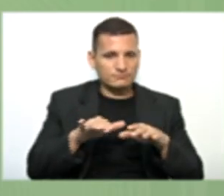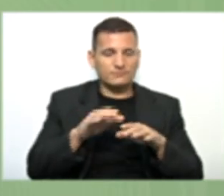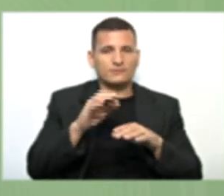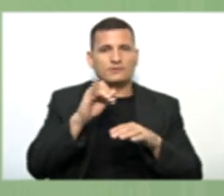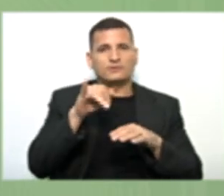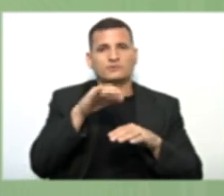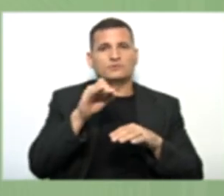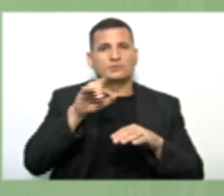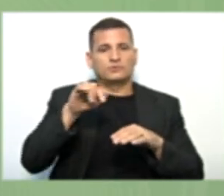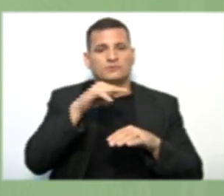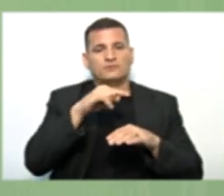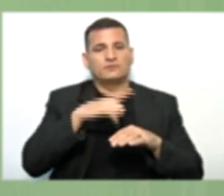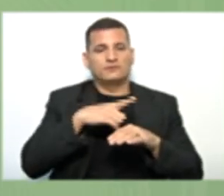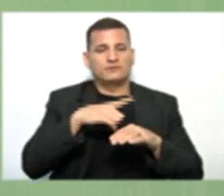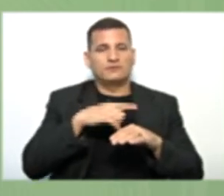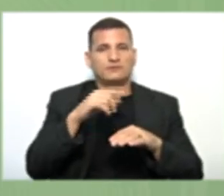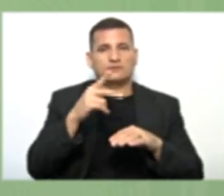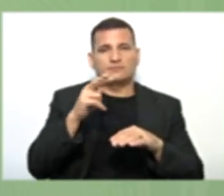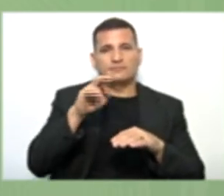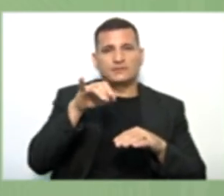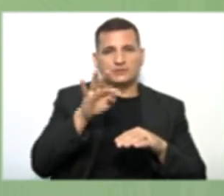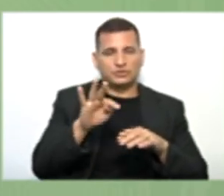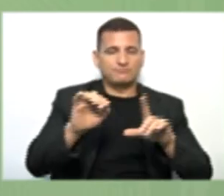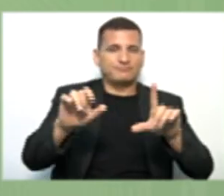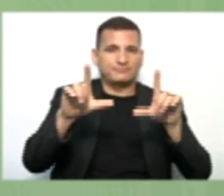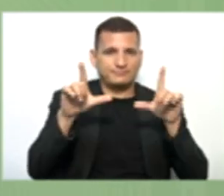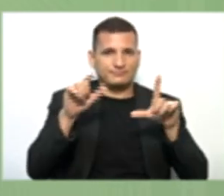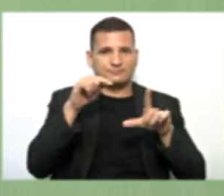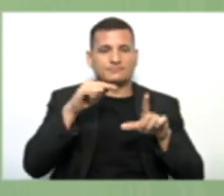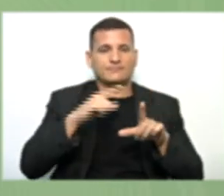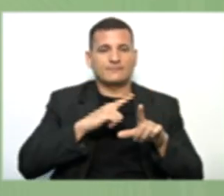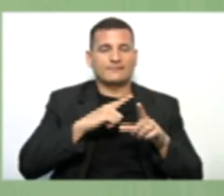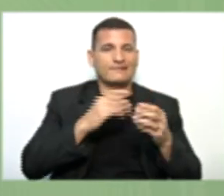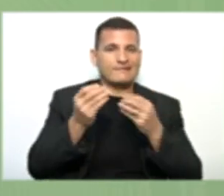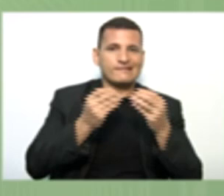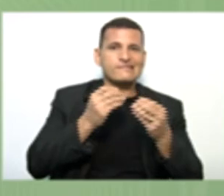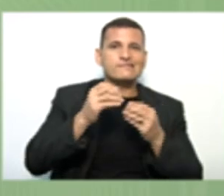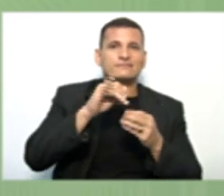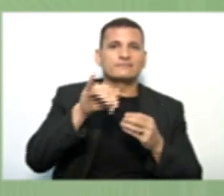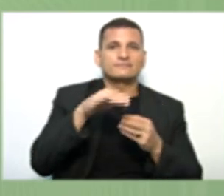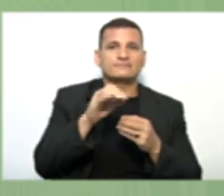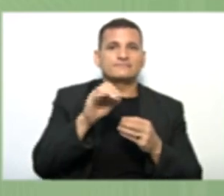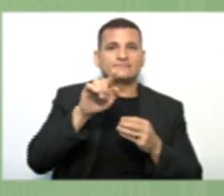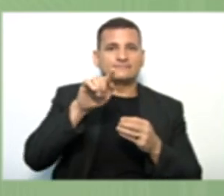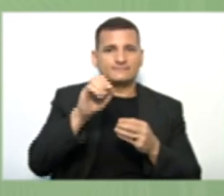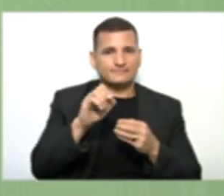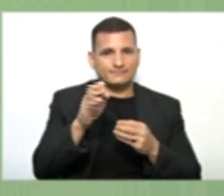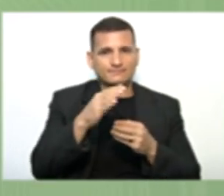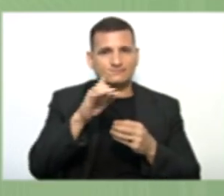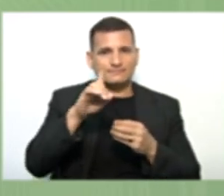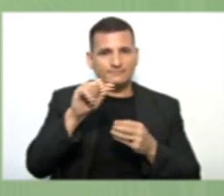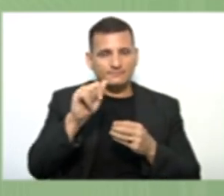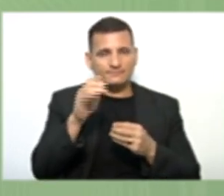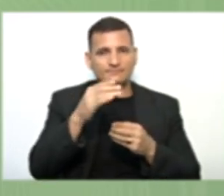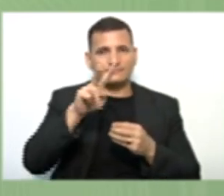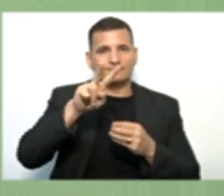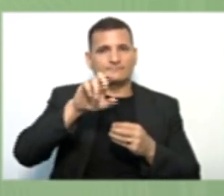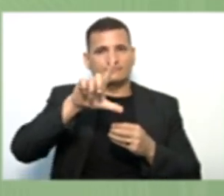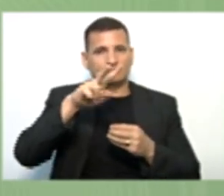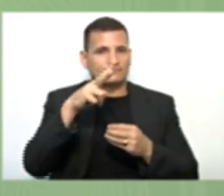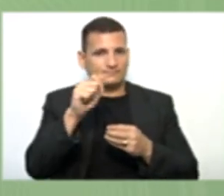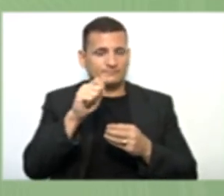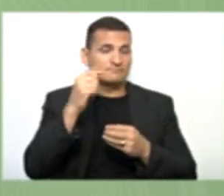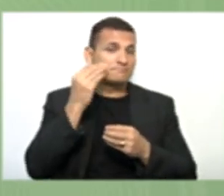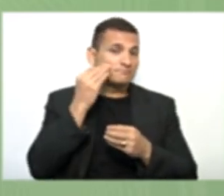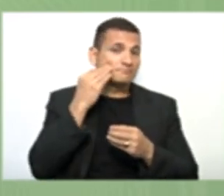os prints da tela. Eu coloquei aqui um exemplo de como é que é o jogo da velha, que é um hashtag, né? E eu quero ver se você lembra. Eu